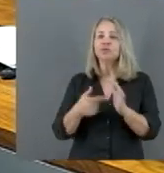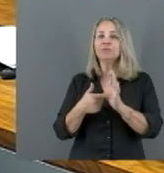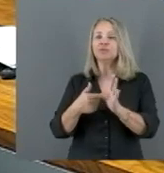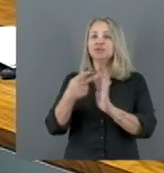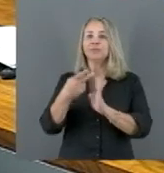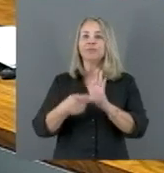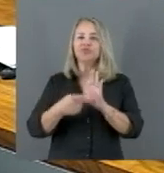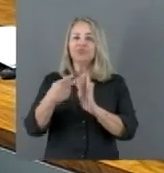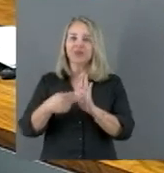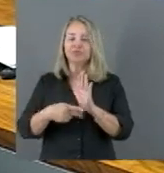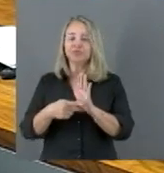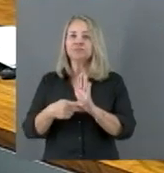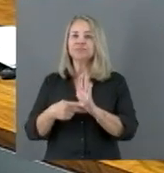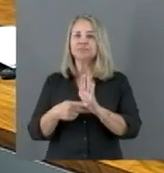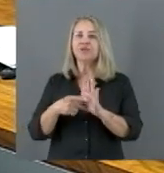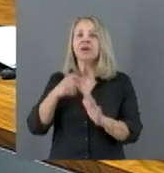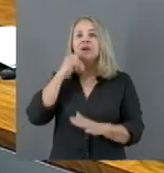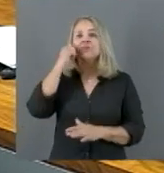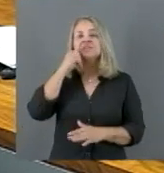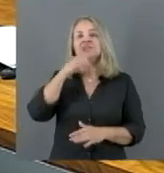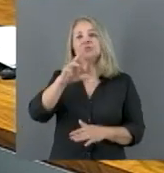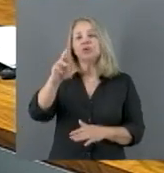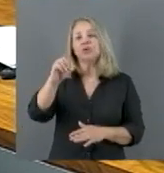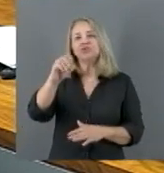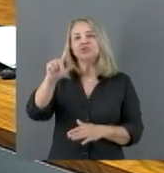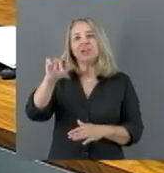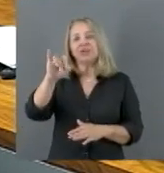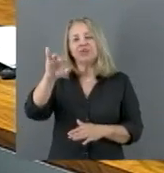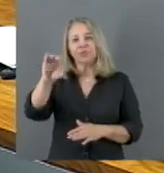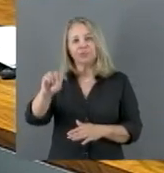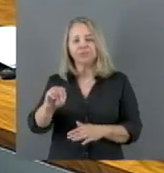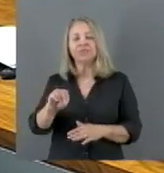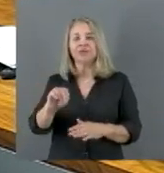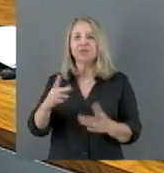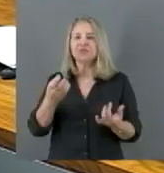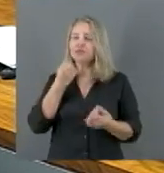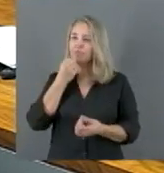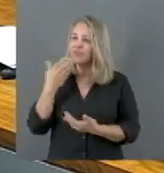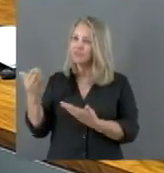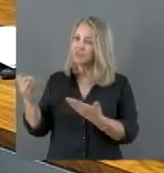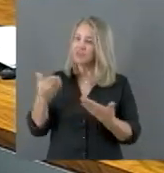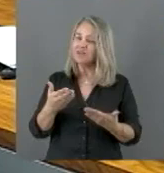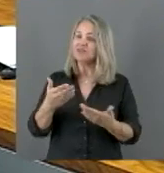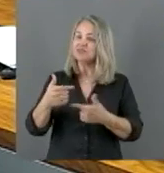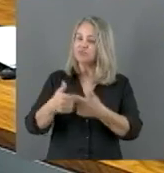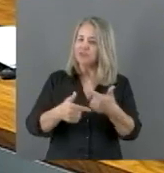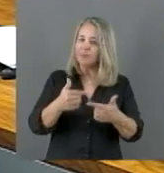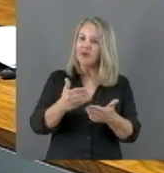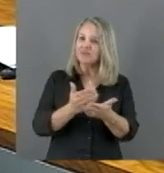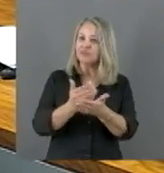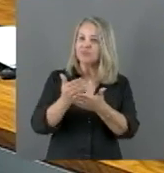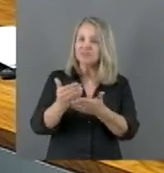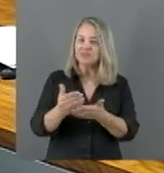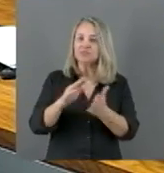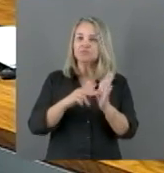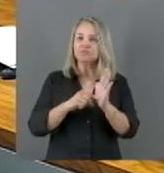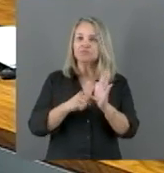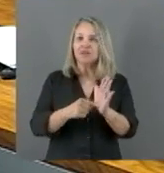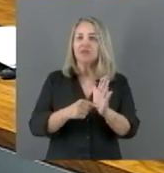em foco, o senador Rogério Carvalho. São bem-vindas iniciativas no sentido de